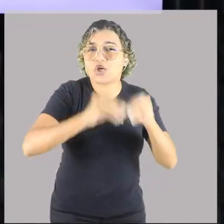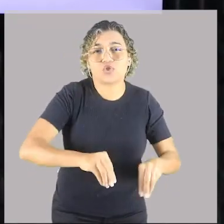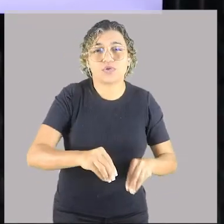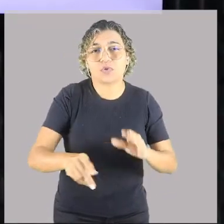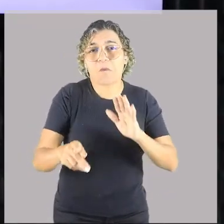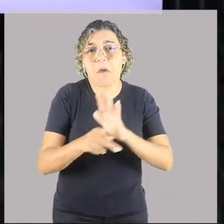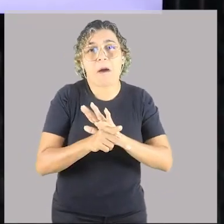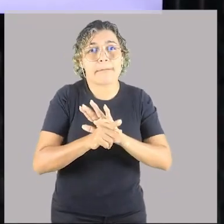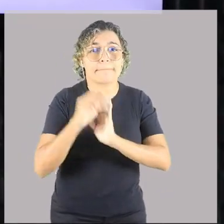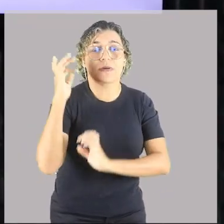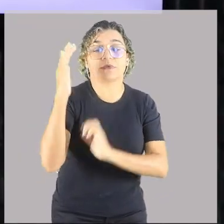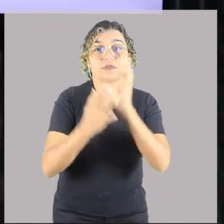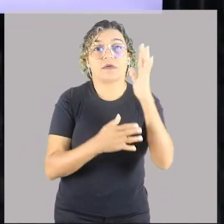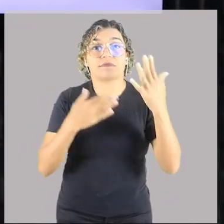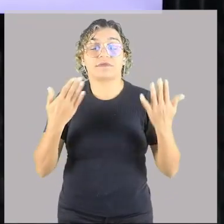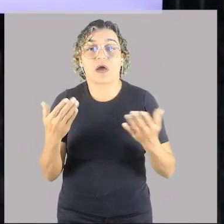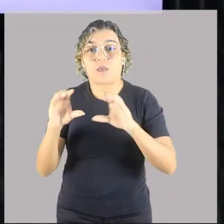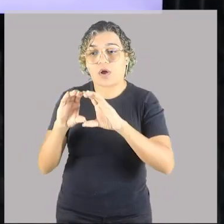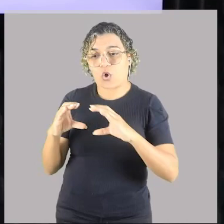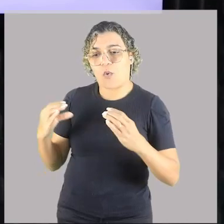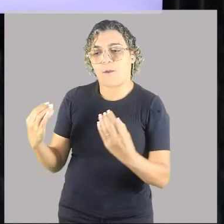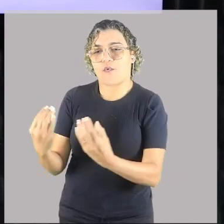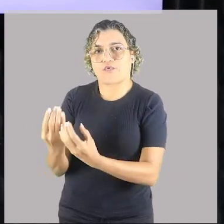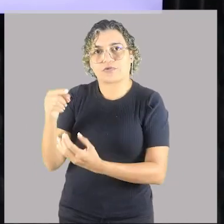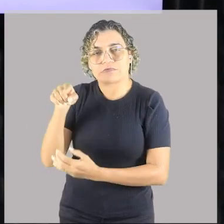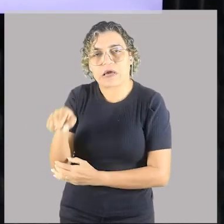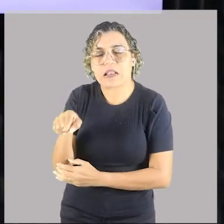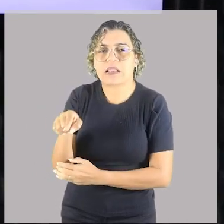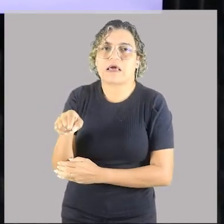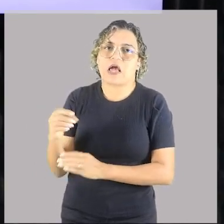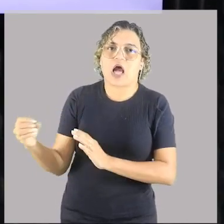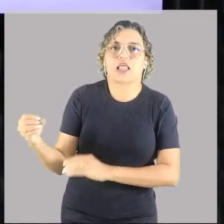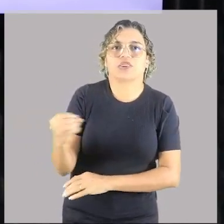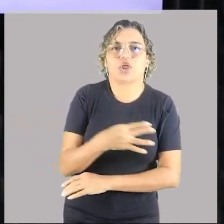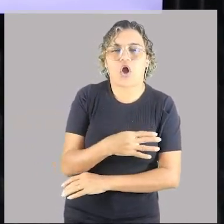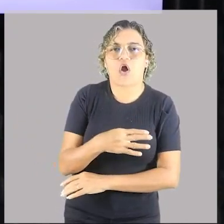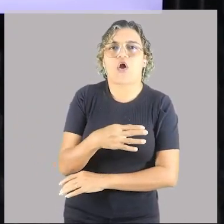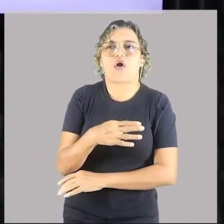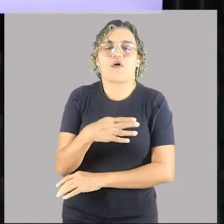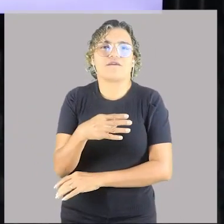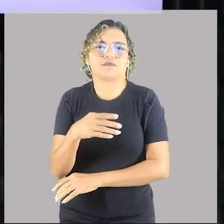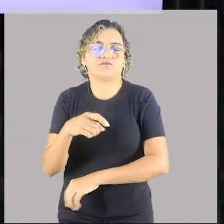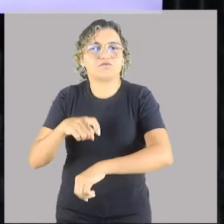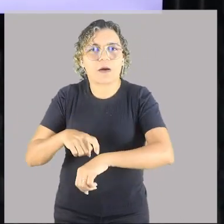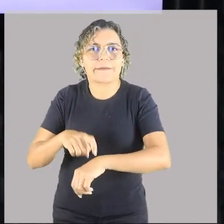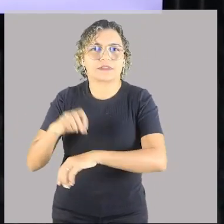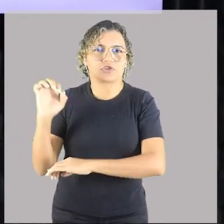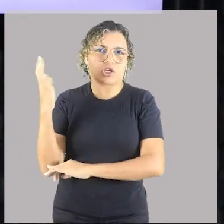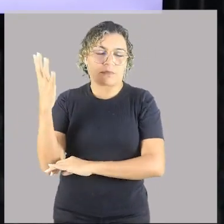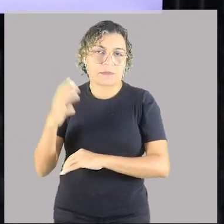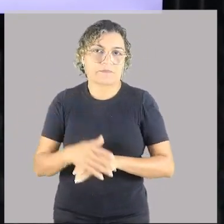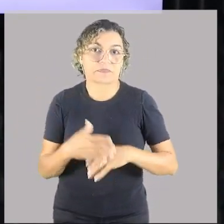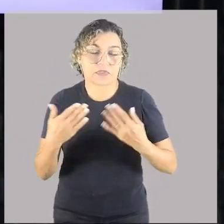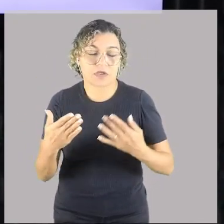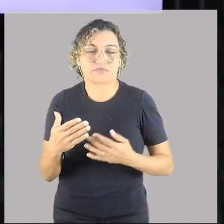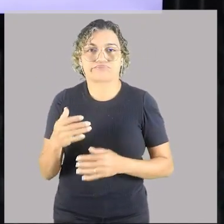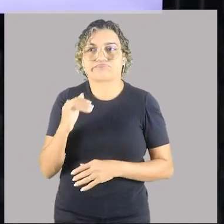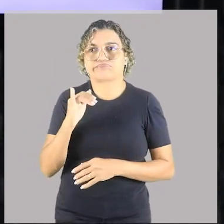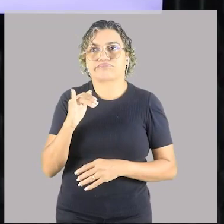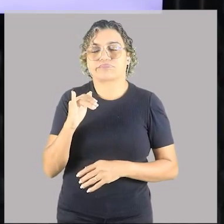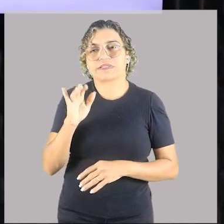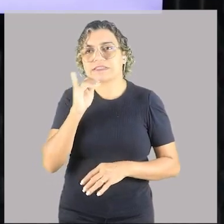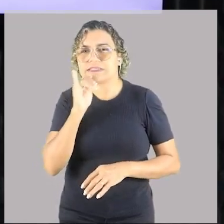para melhor adaptar essas comunidades às novas condições climatológicas. Infelizmente, as